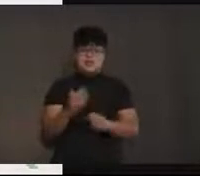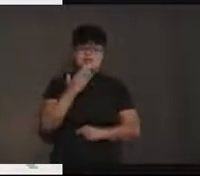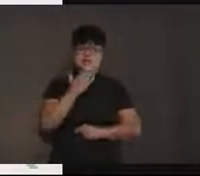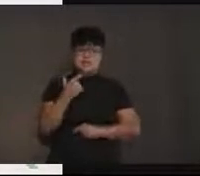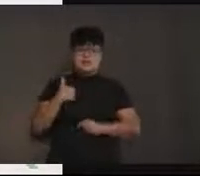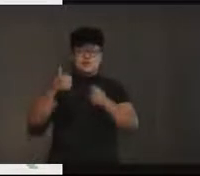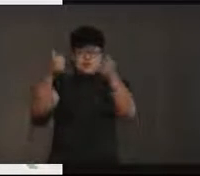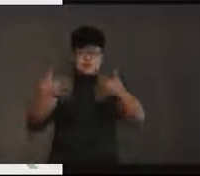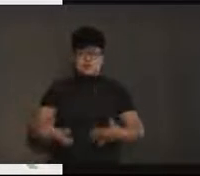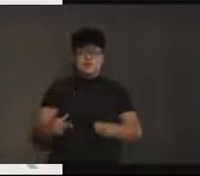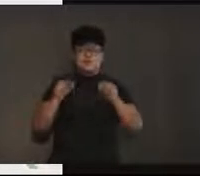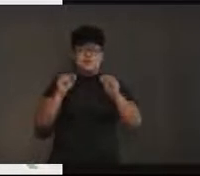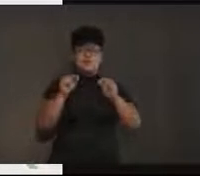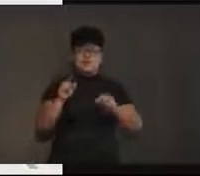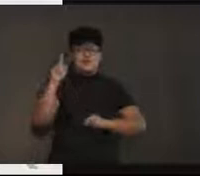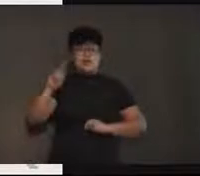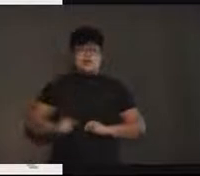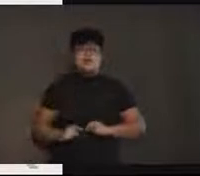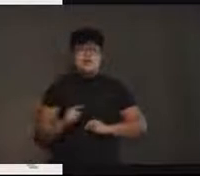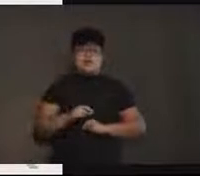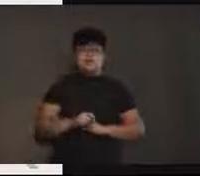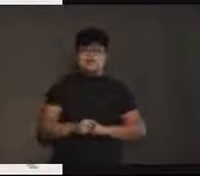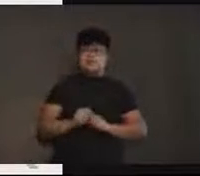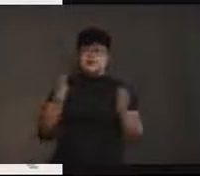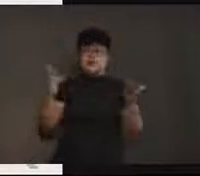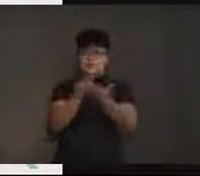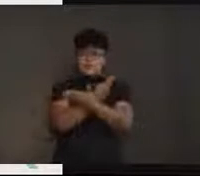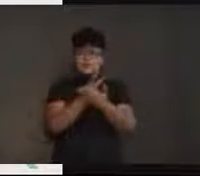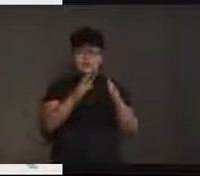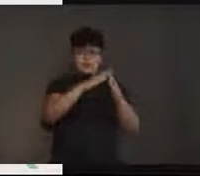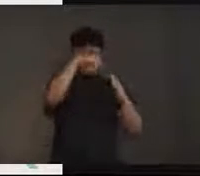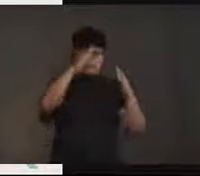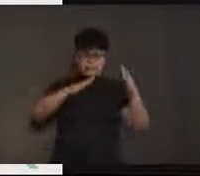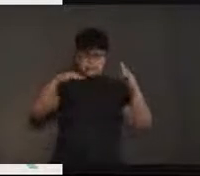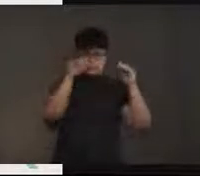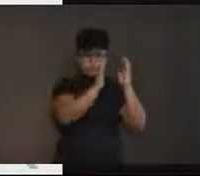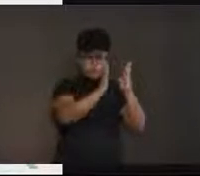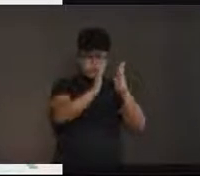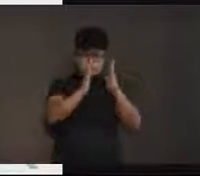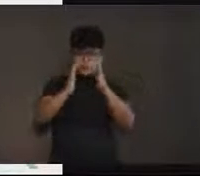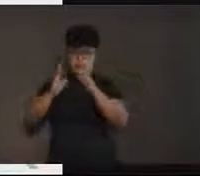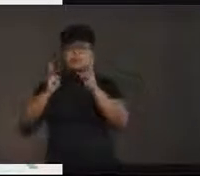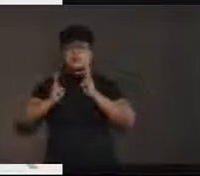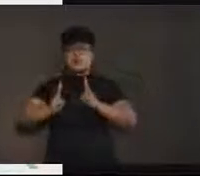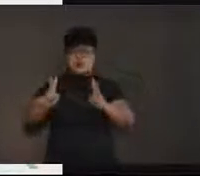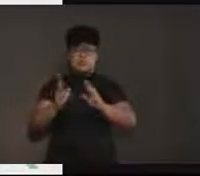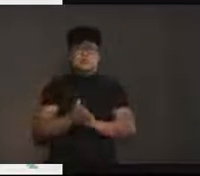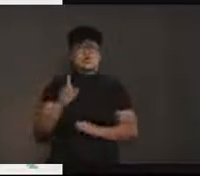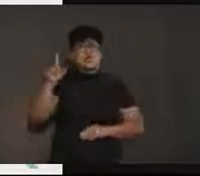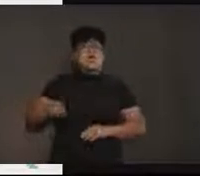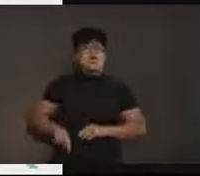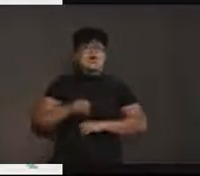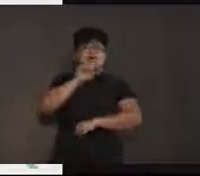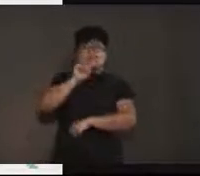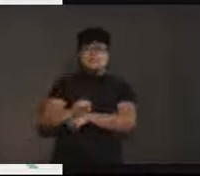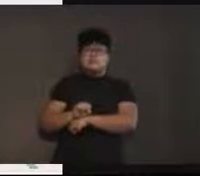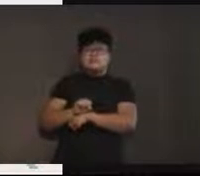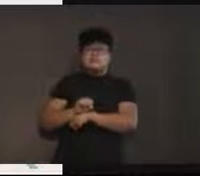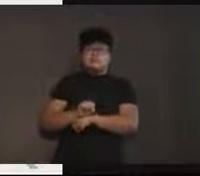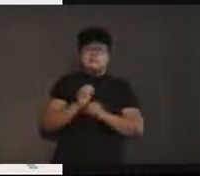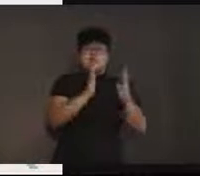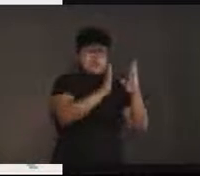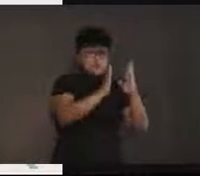eu não sei se é a plantinha vai se as flores vão atrapalhar mas vamos ver é um objeto estável tanto na sua dinâmica como na sua